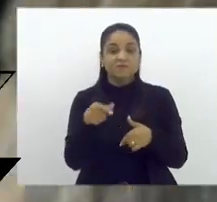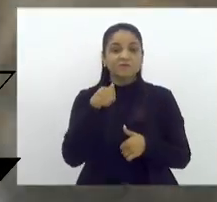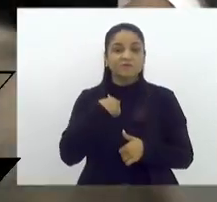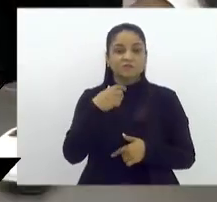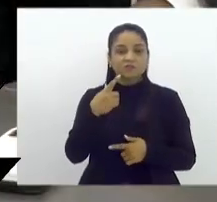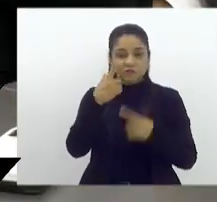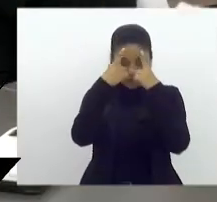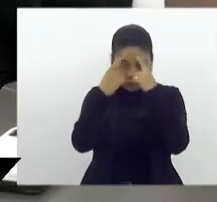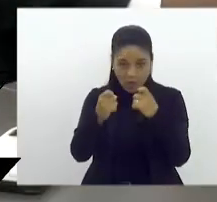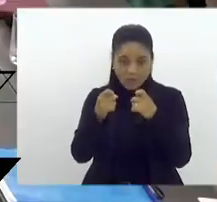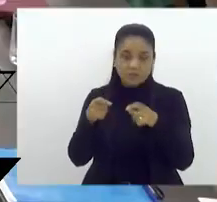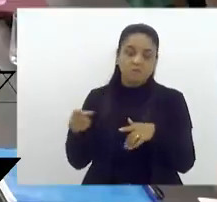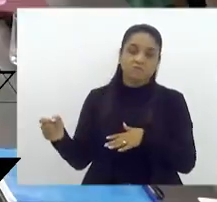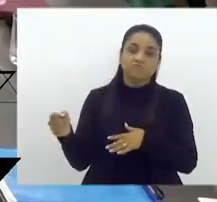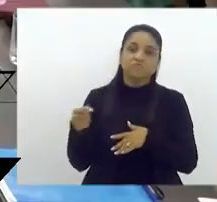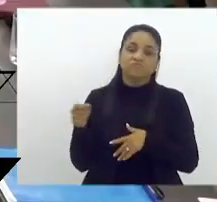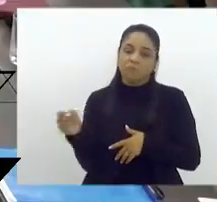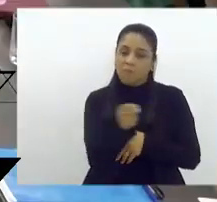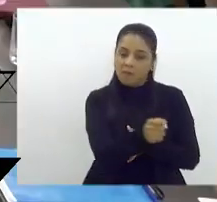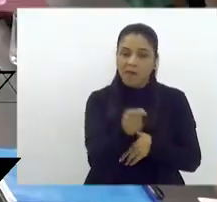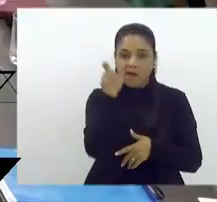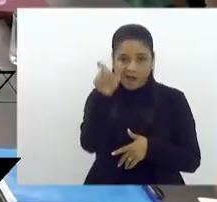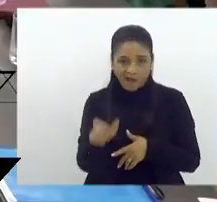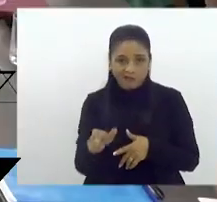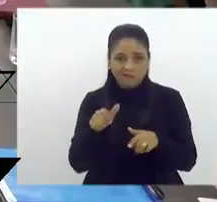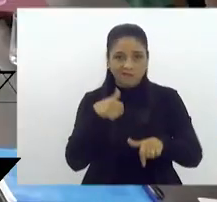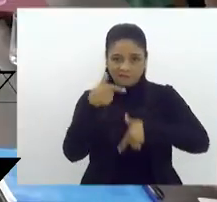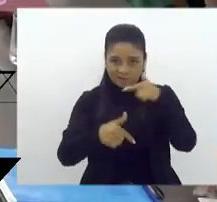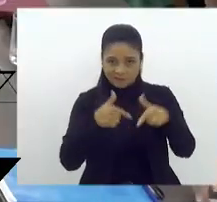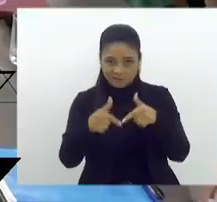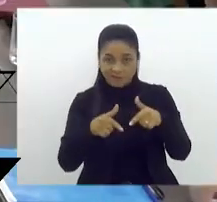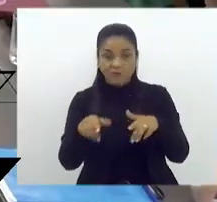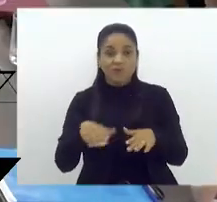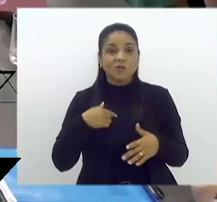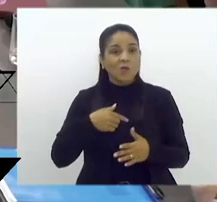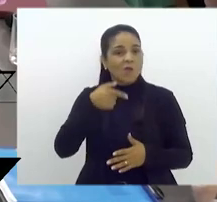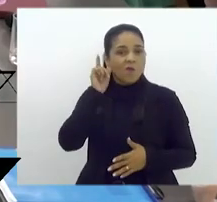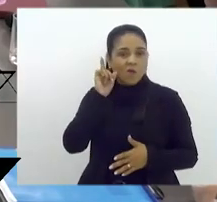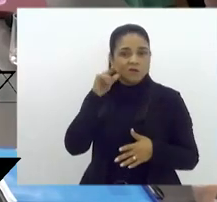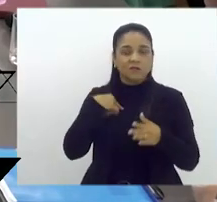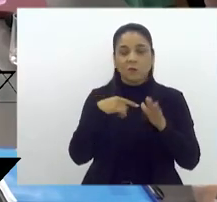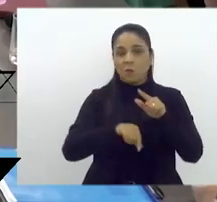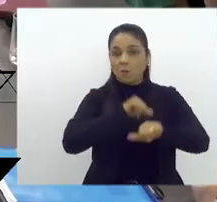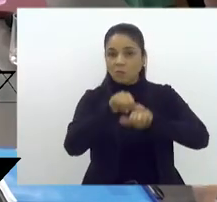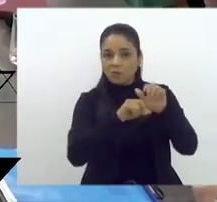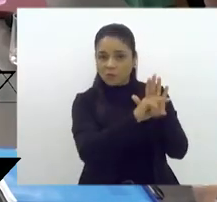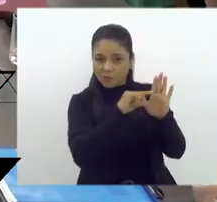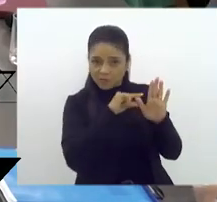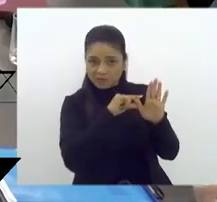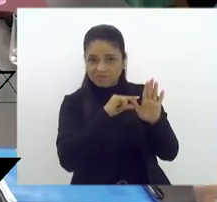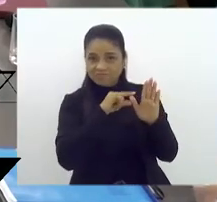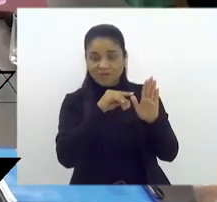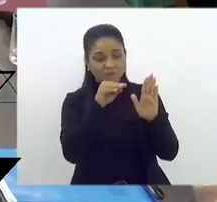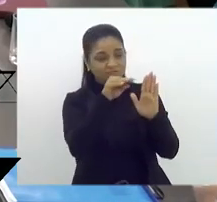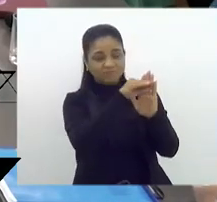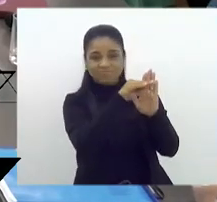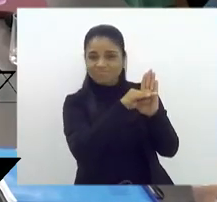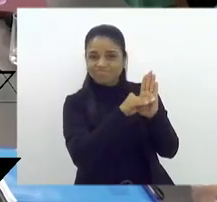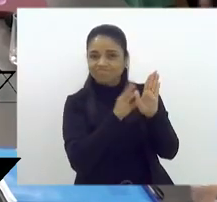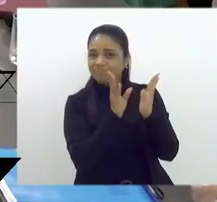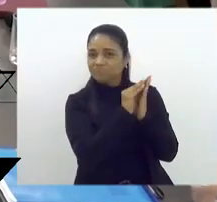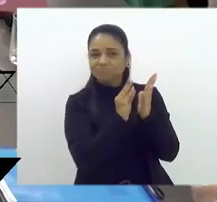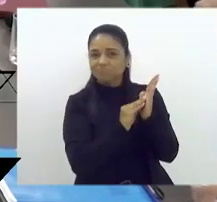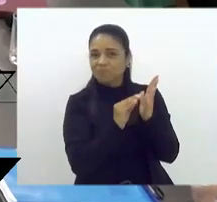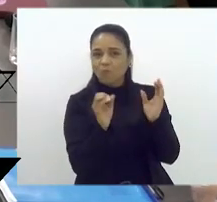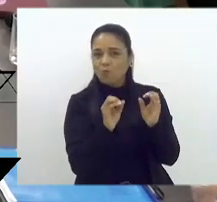deputado Filipinho Raves. Presidente, ontem eu mudei o meu parecer, só que não entrou na pauta de